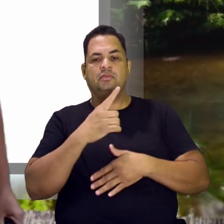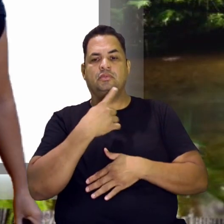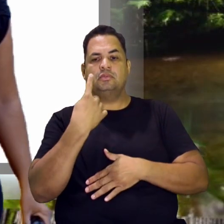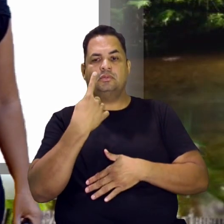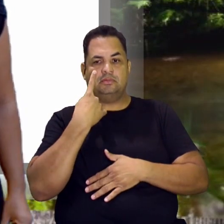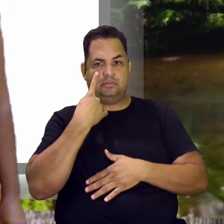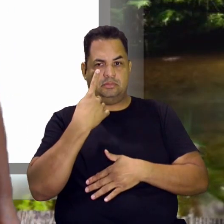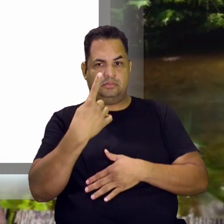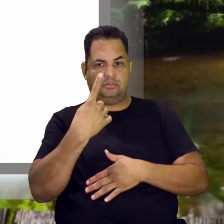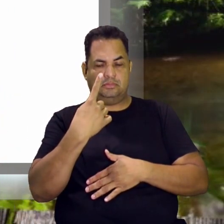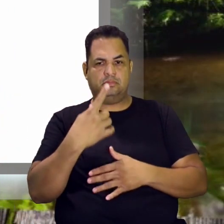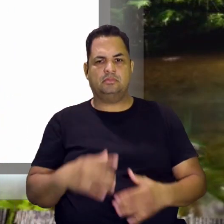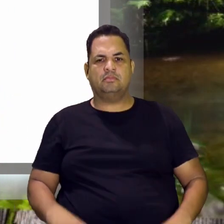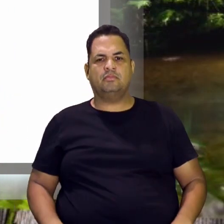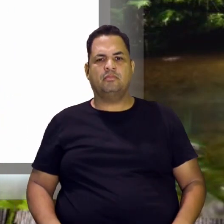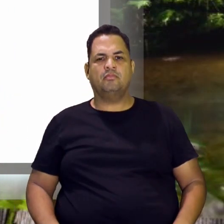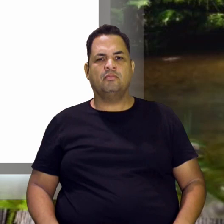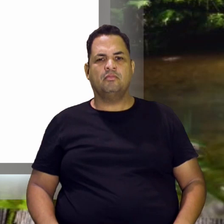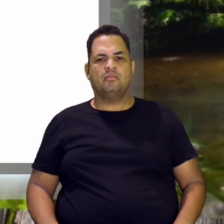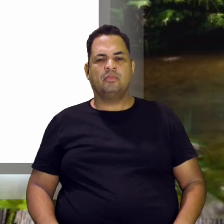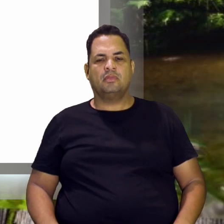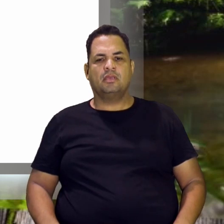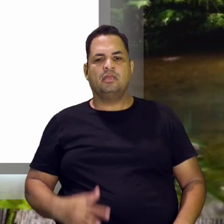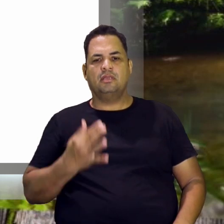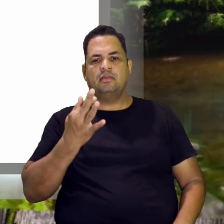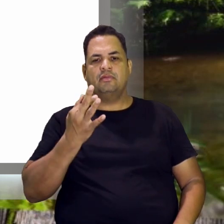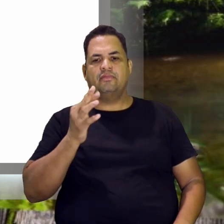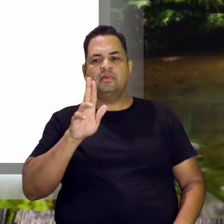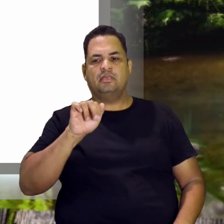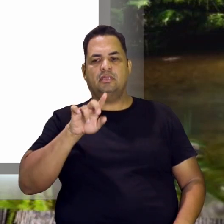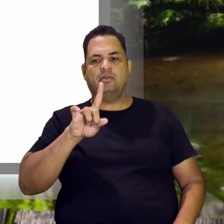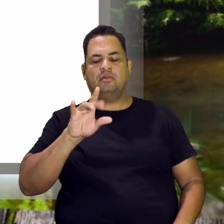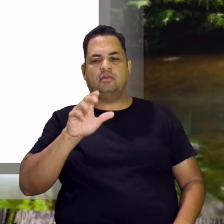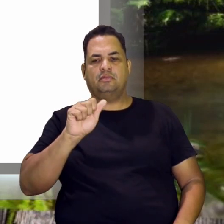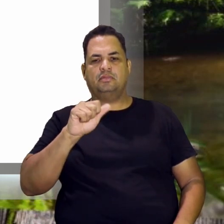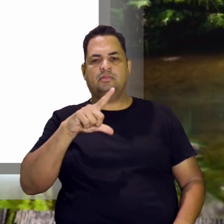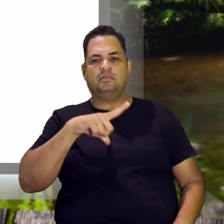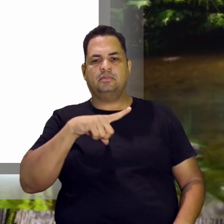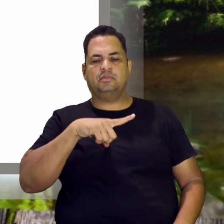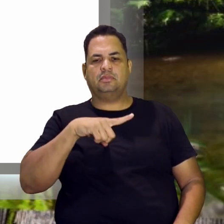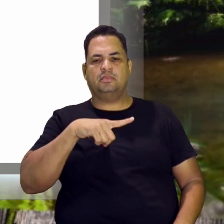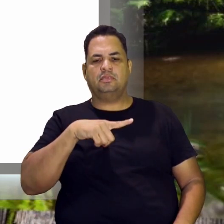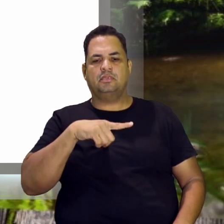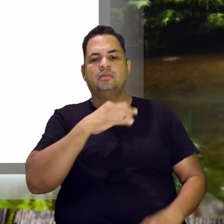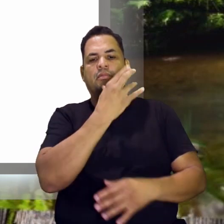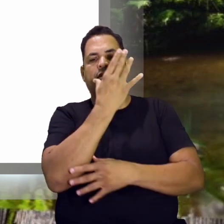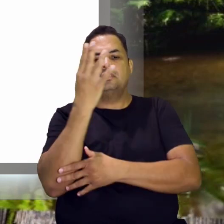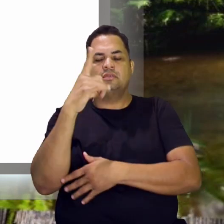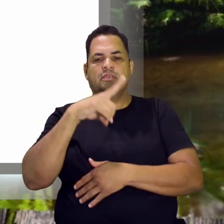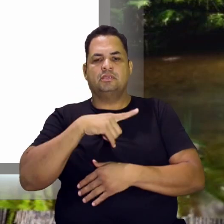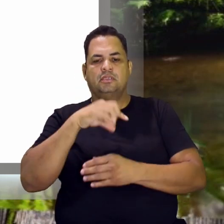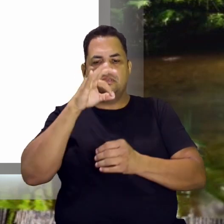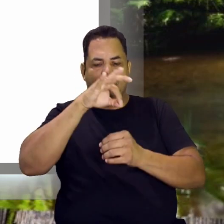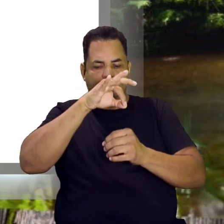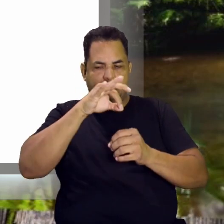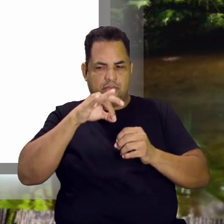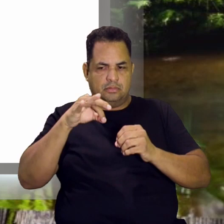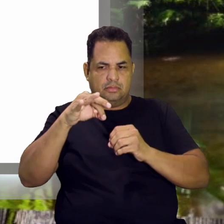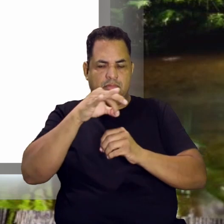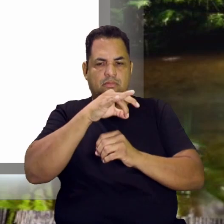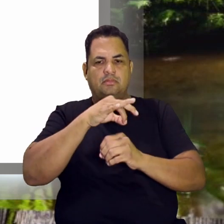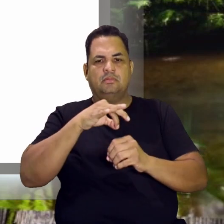observamos o seguinte: as fanerógamas, elas são plantas que têm sementes, não é? Onde a gente vai